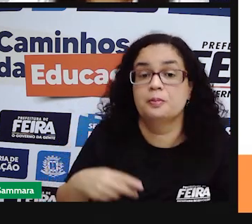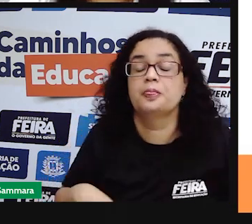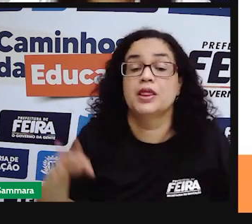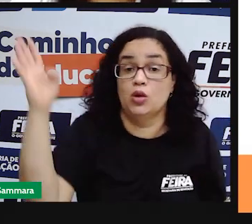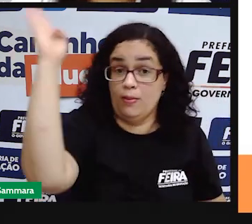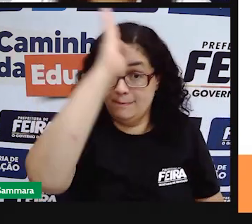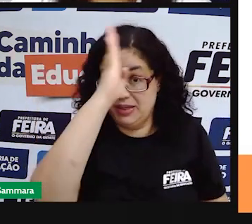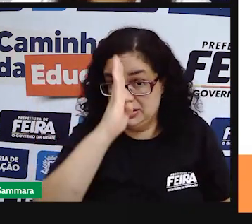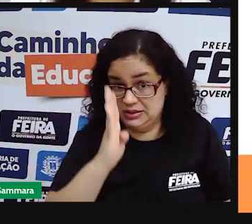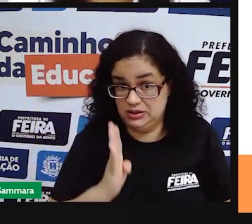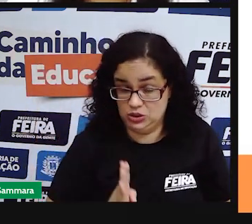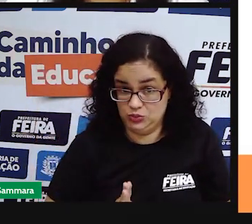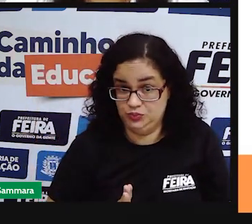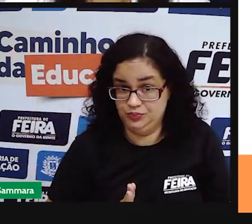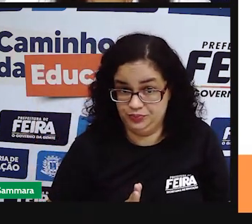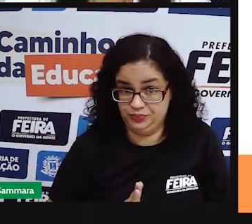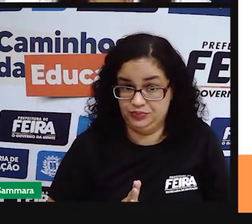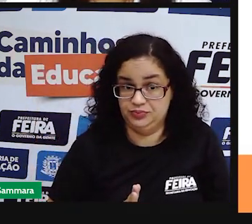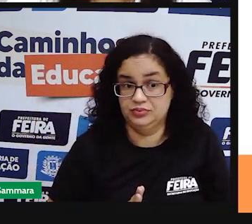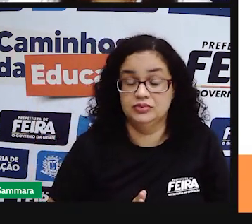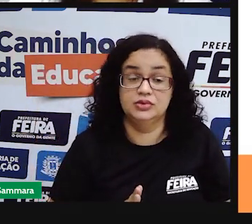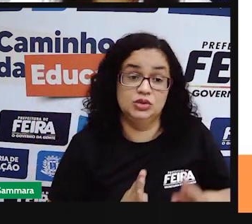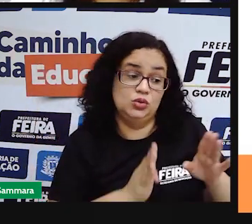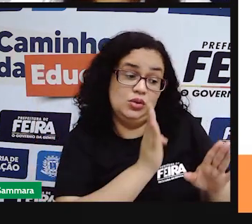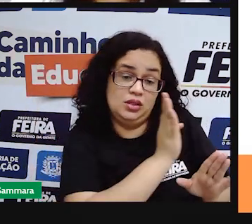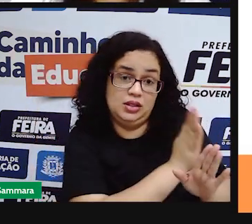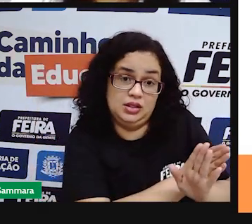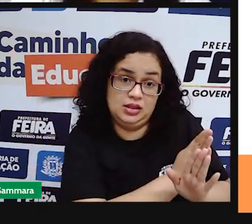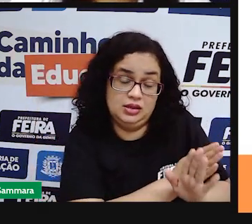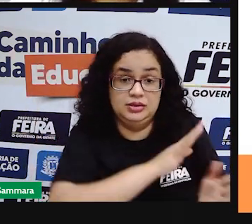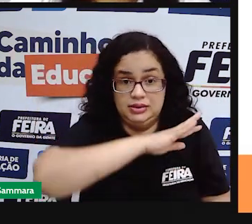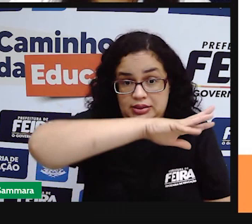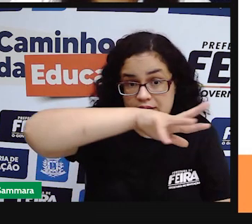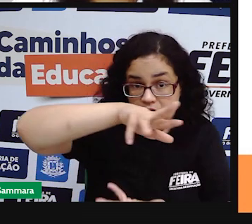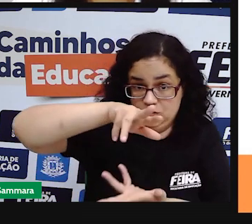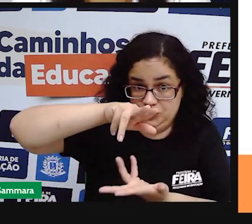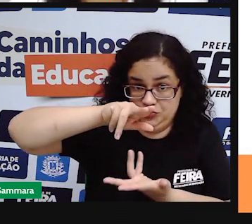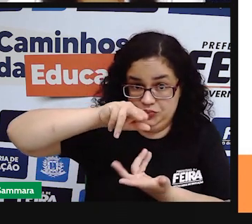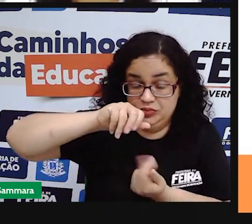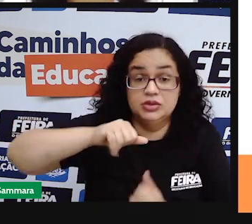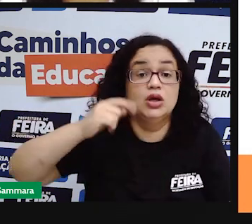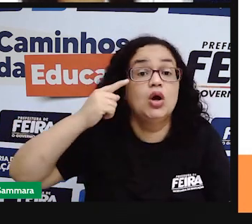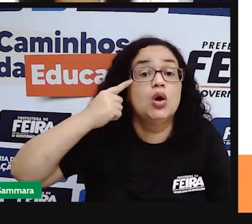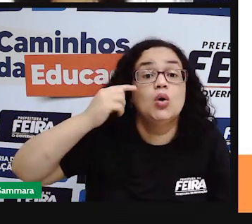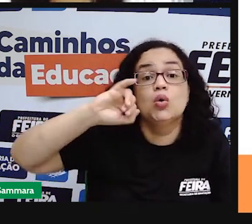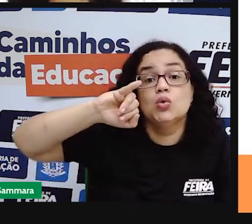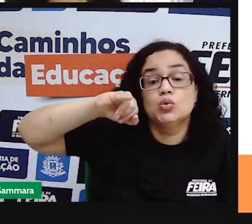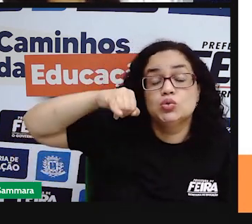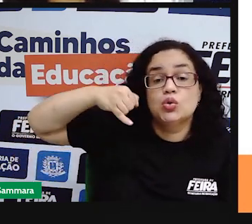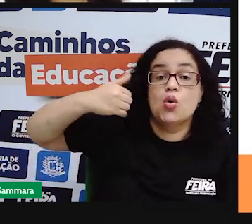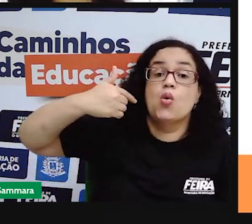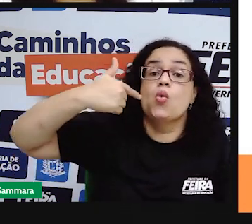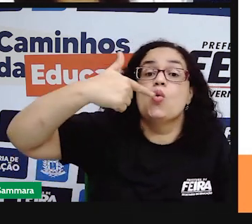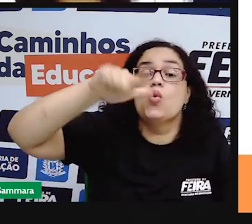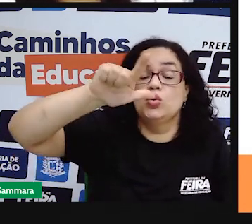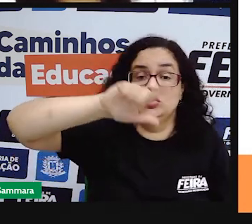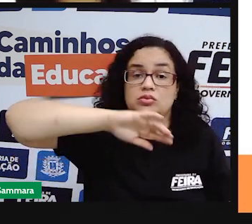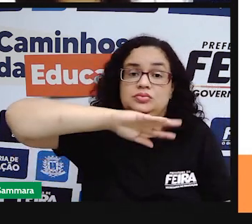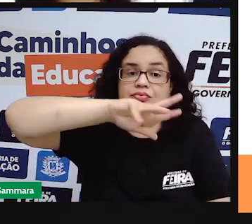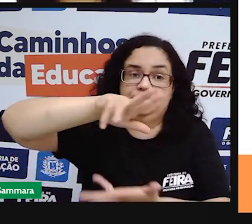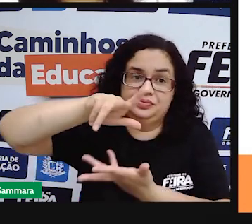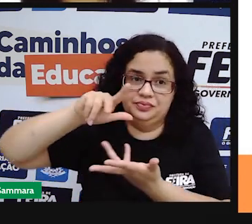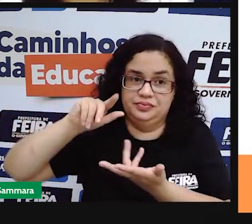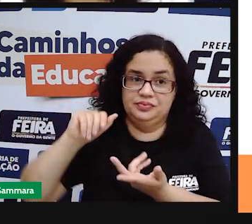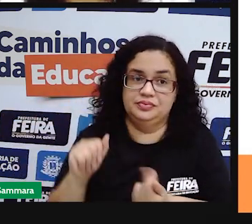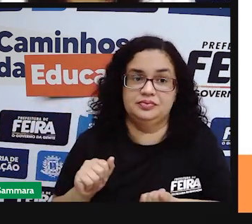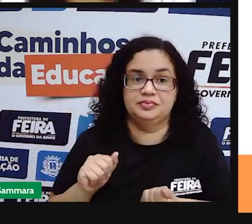Brasil está num lado da Terra e o Japão está do outro lado da Terra.